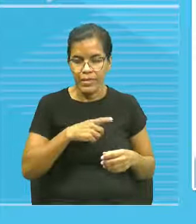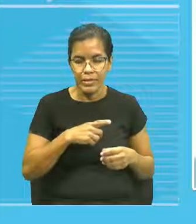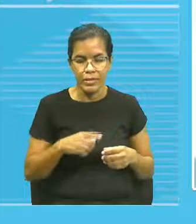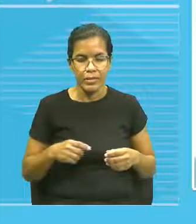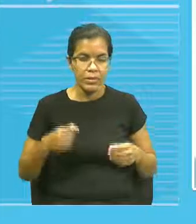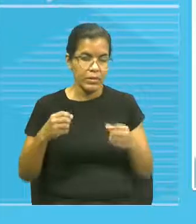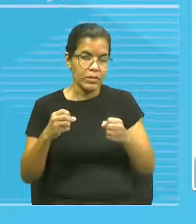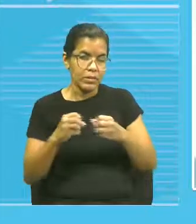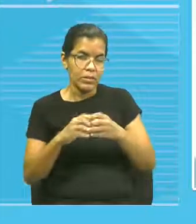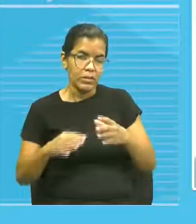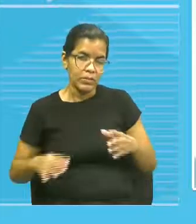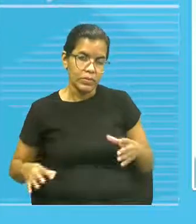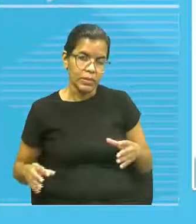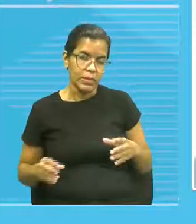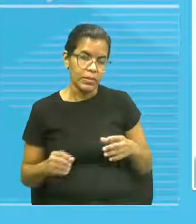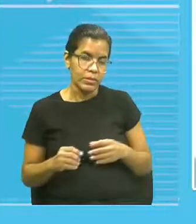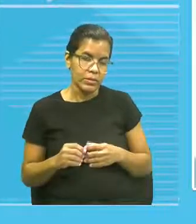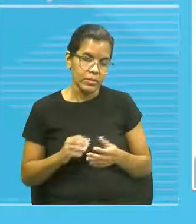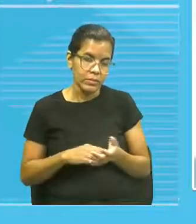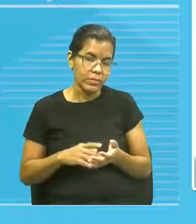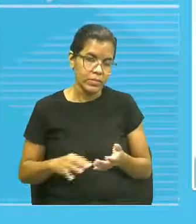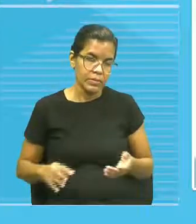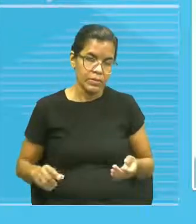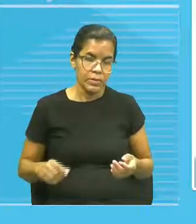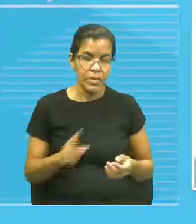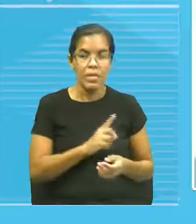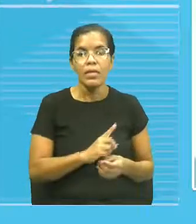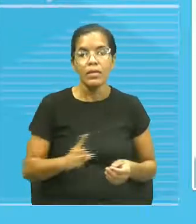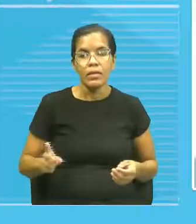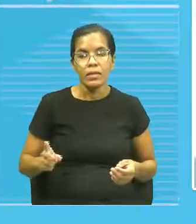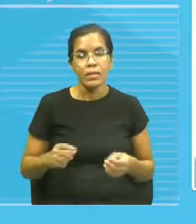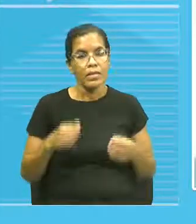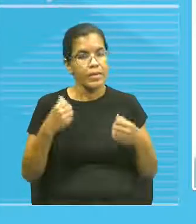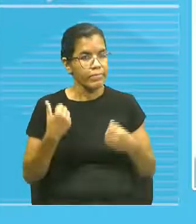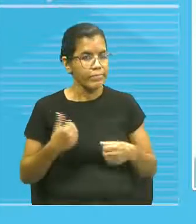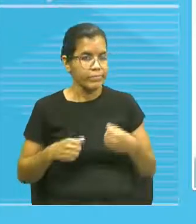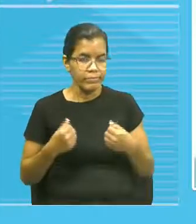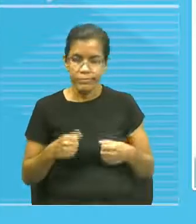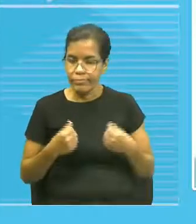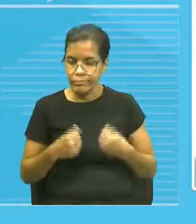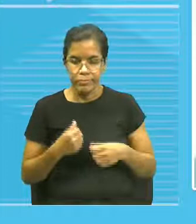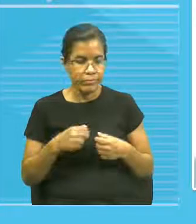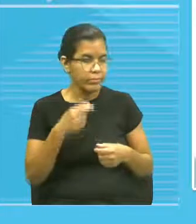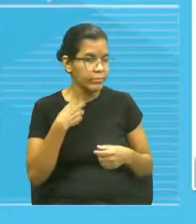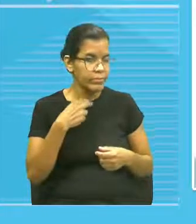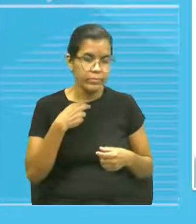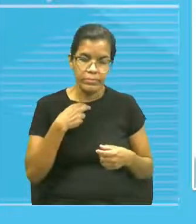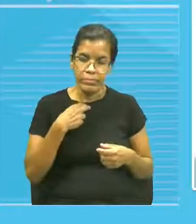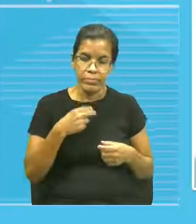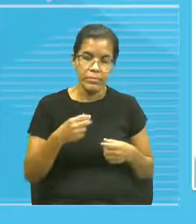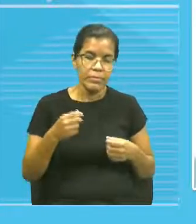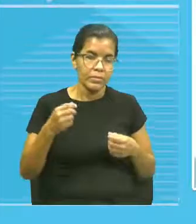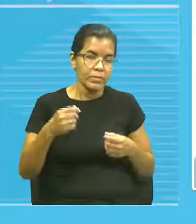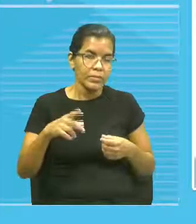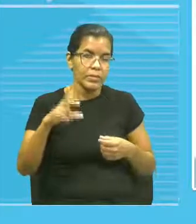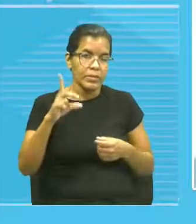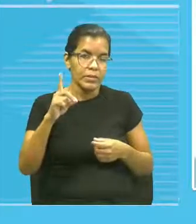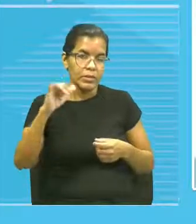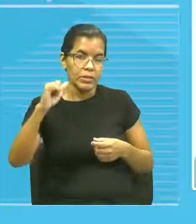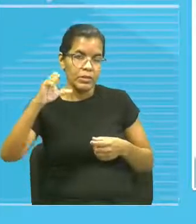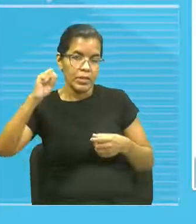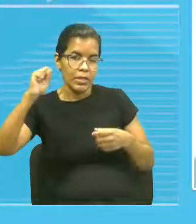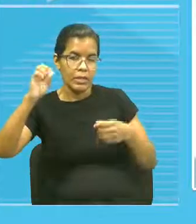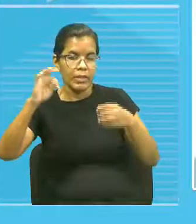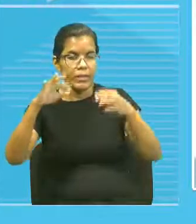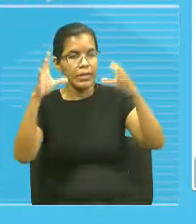intensa, não adianta, que não adianta a dieta da lua, a dieta da sopa, a dieta